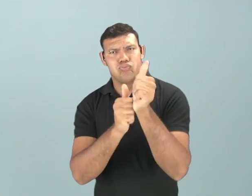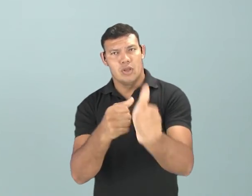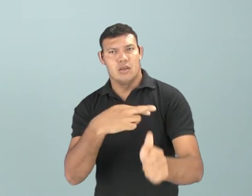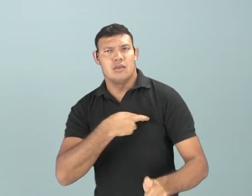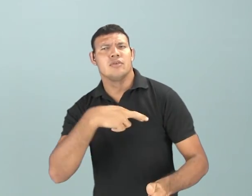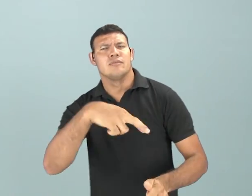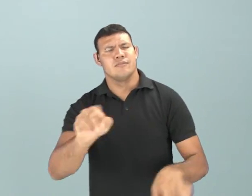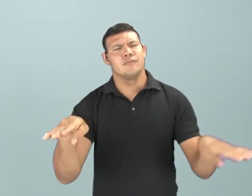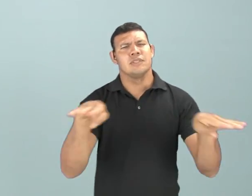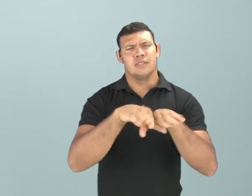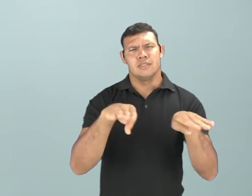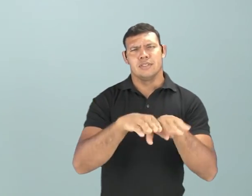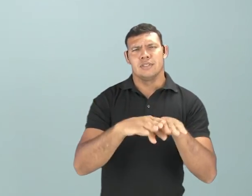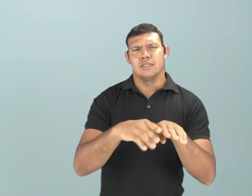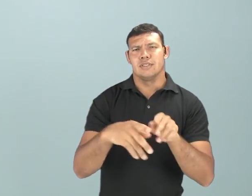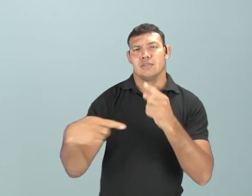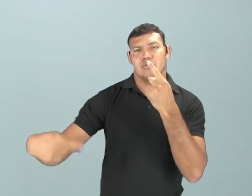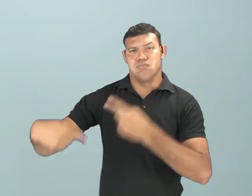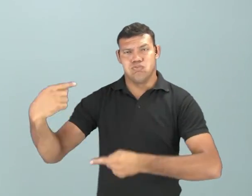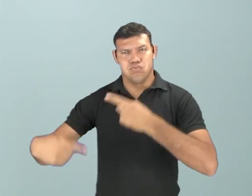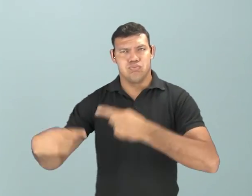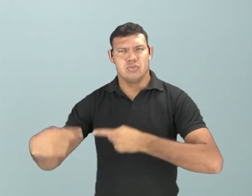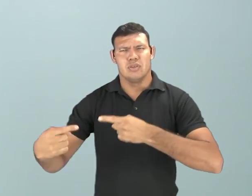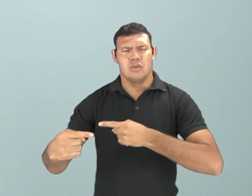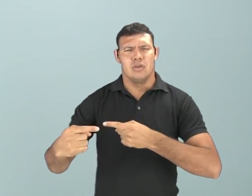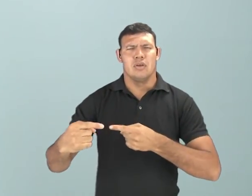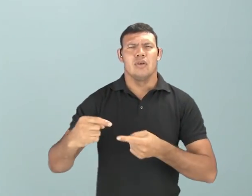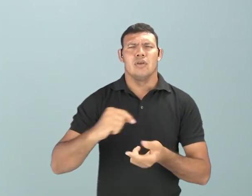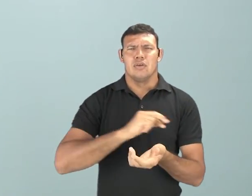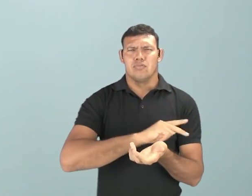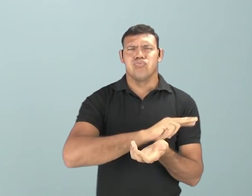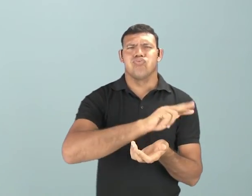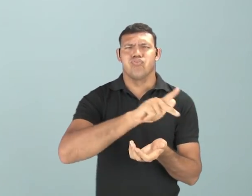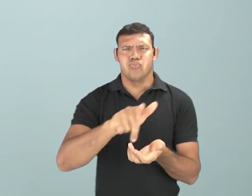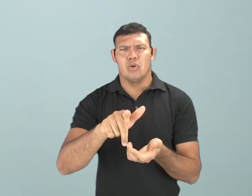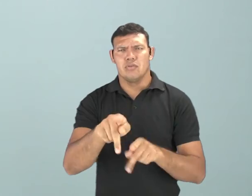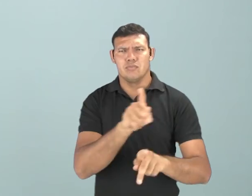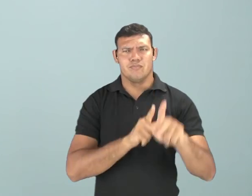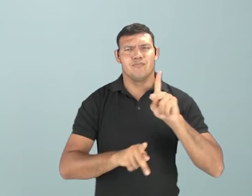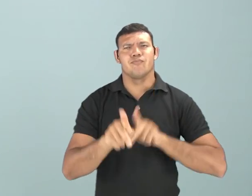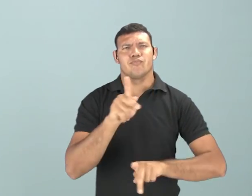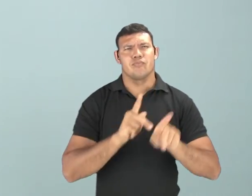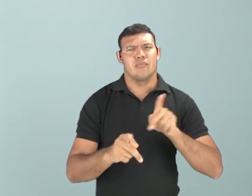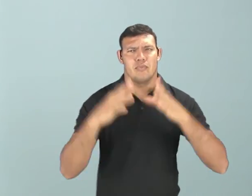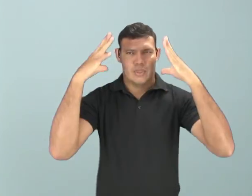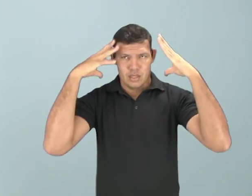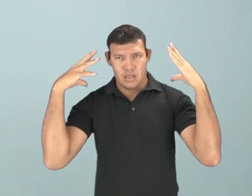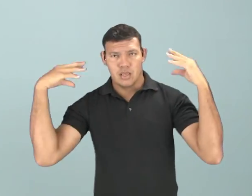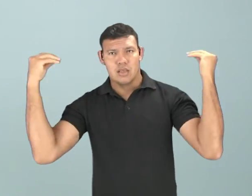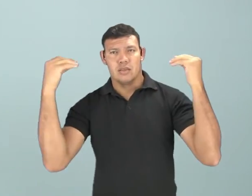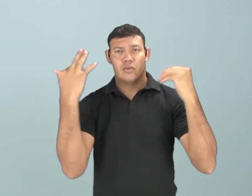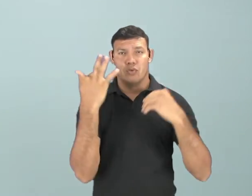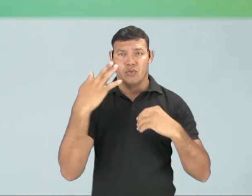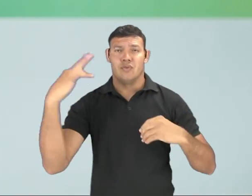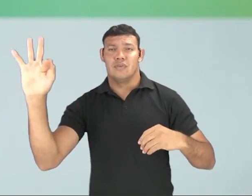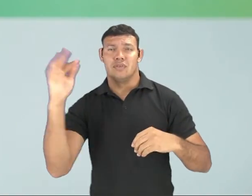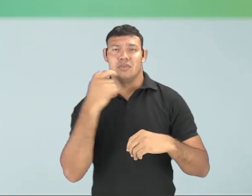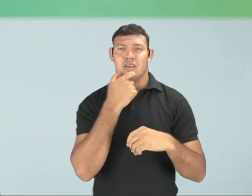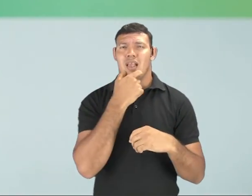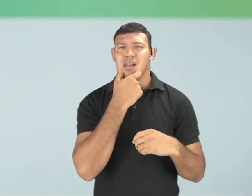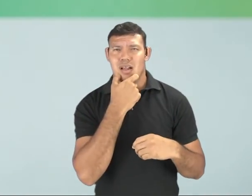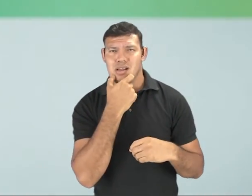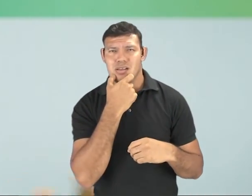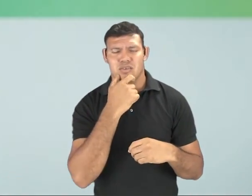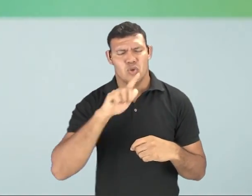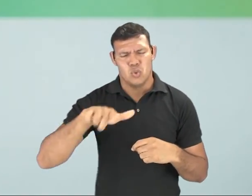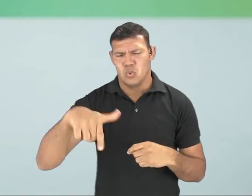políticas influenciaram para que vários povos, seja holandeses, seja franceses, ingleses